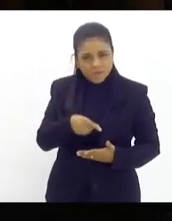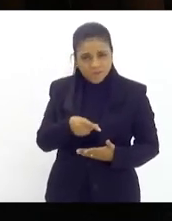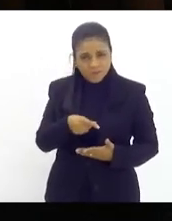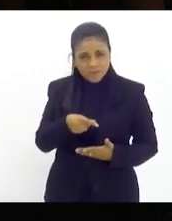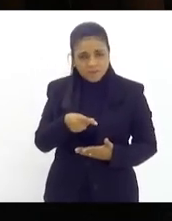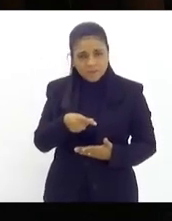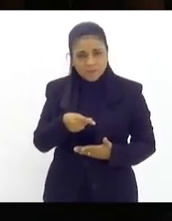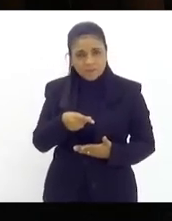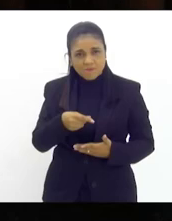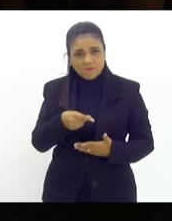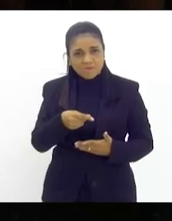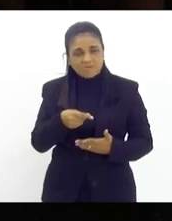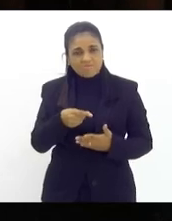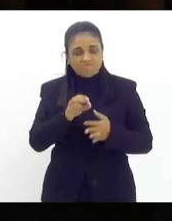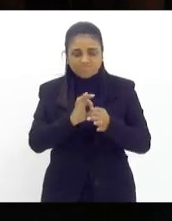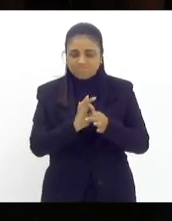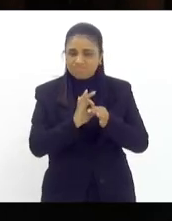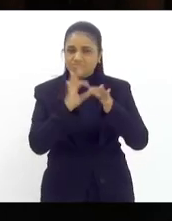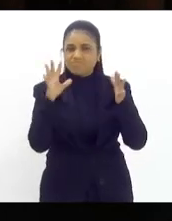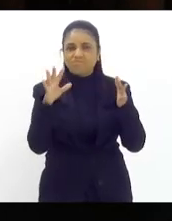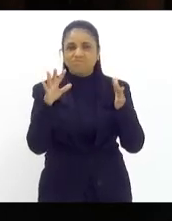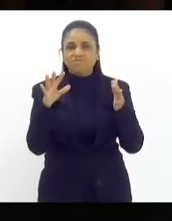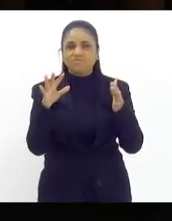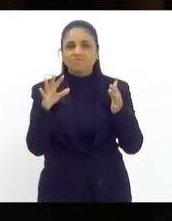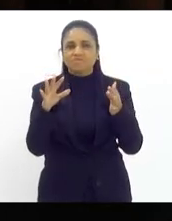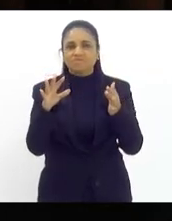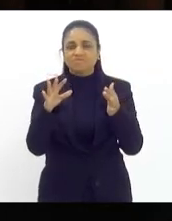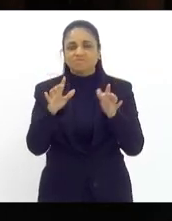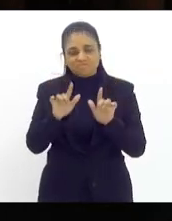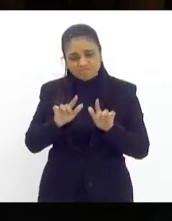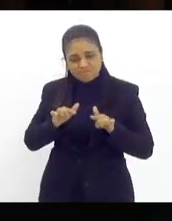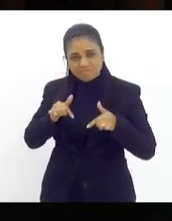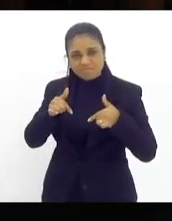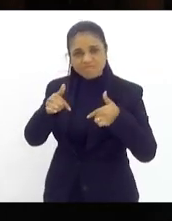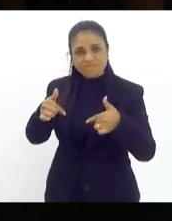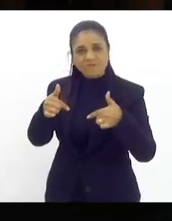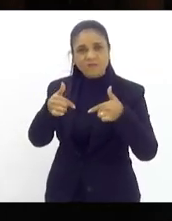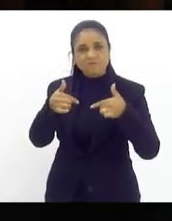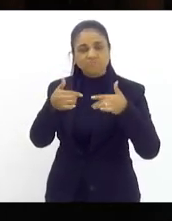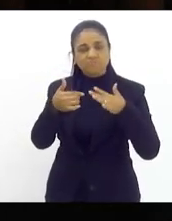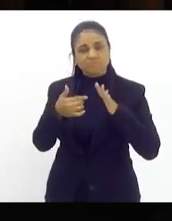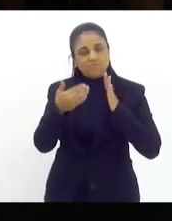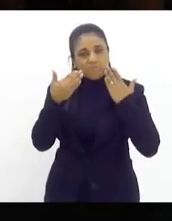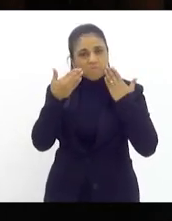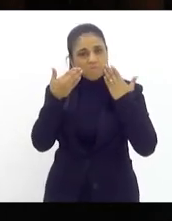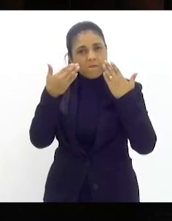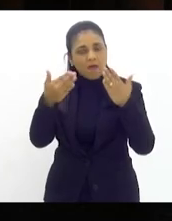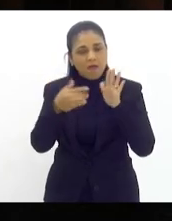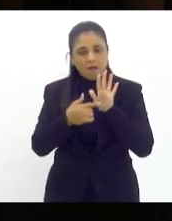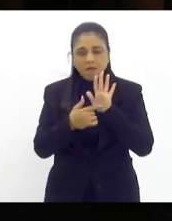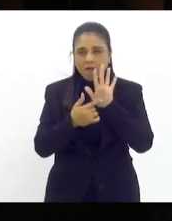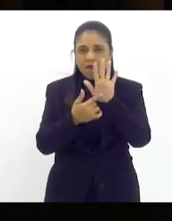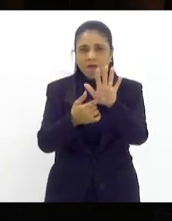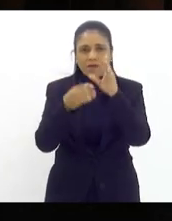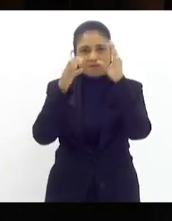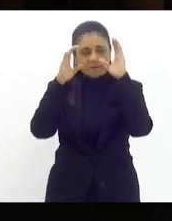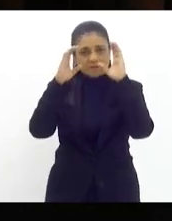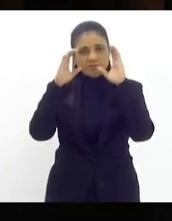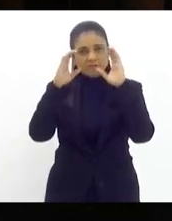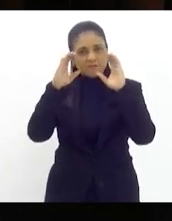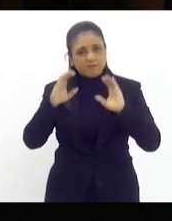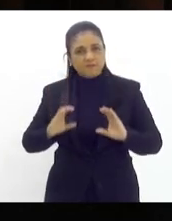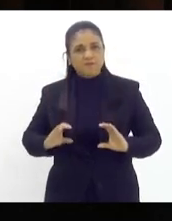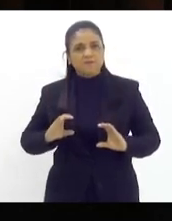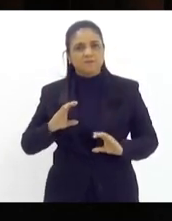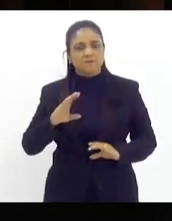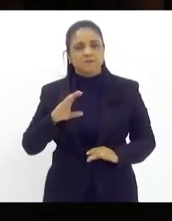um ato de democracia um ato de expressão de civilidade porque eu